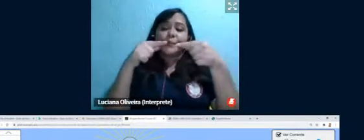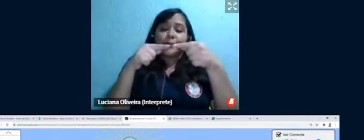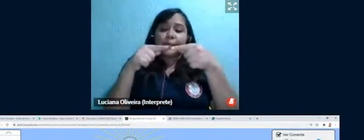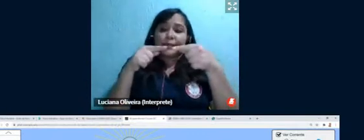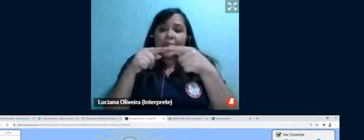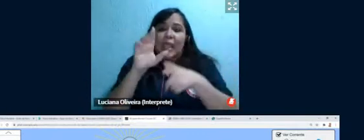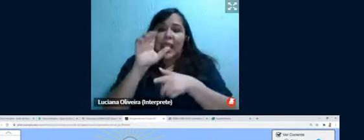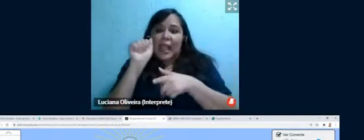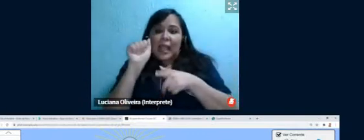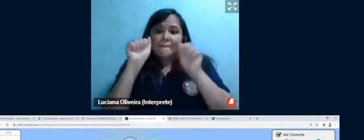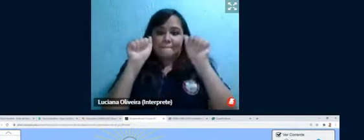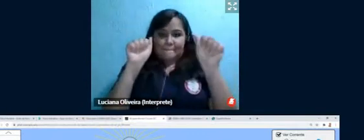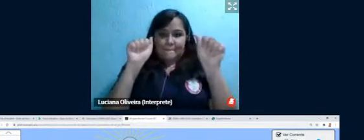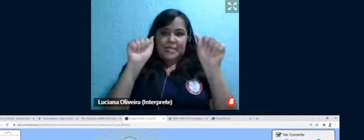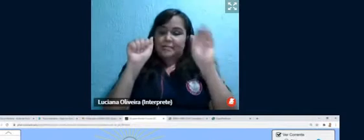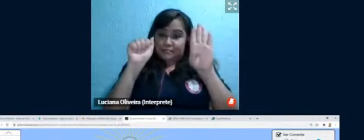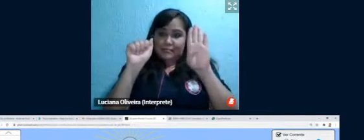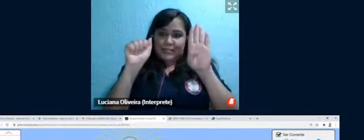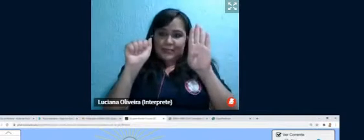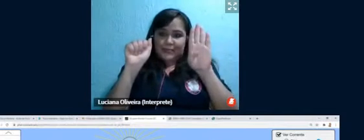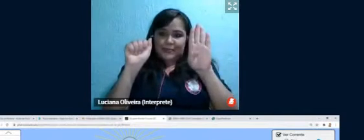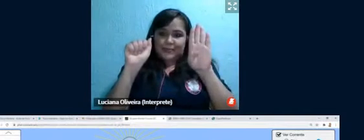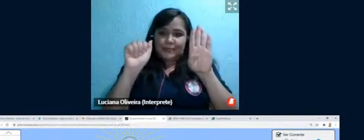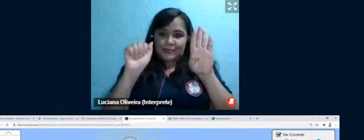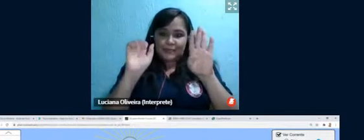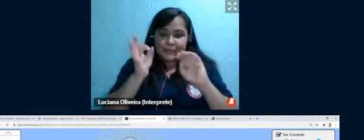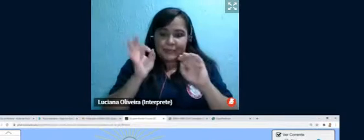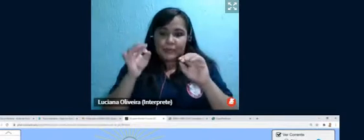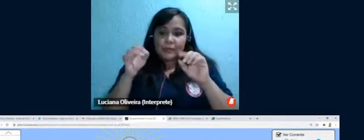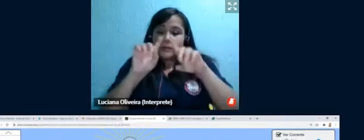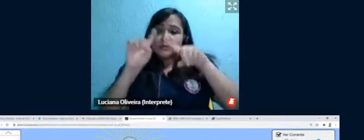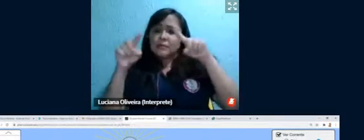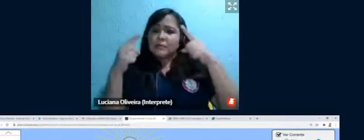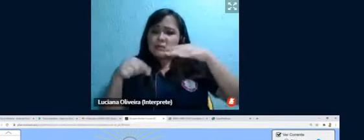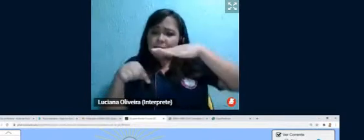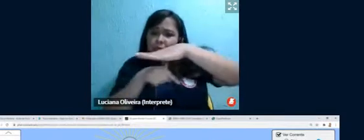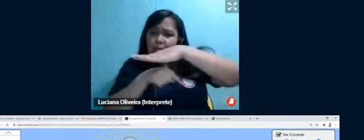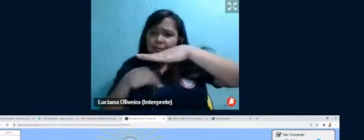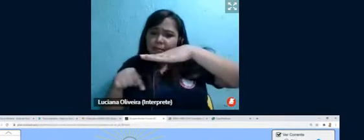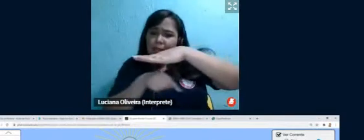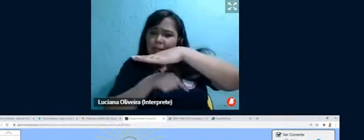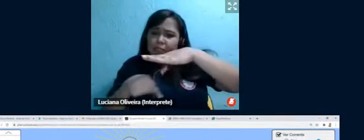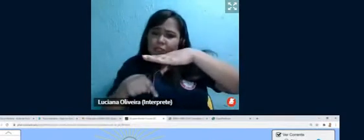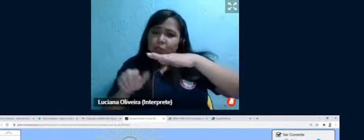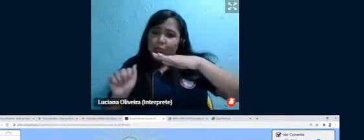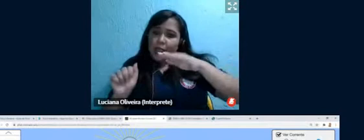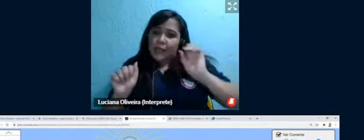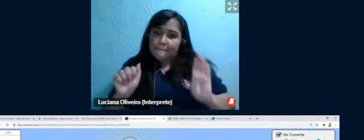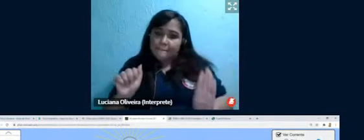B. Quando chega aqui embaixo, entre A e B, não tem somente um dispositivo, tem